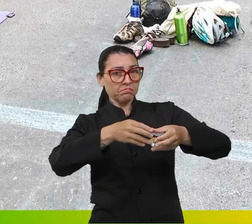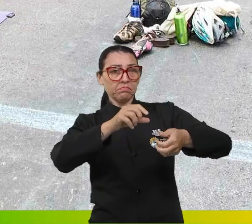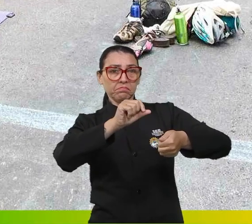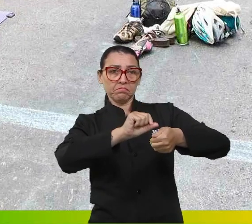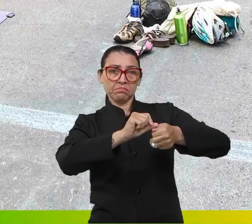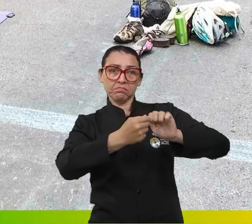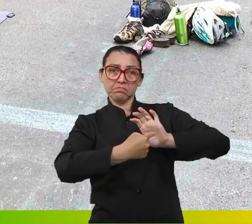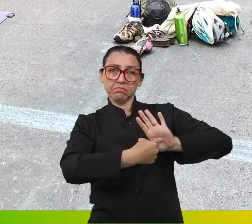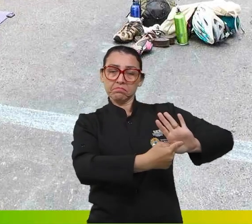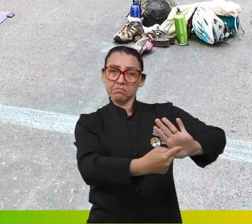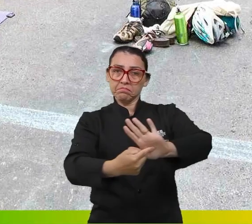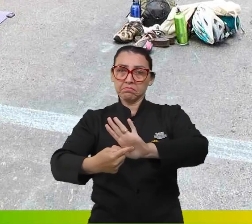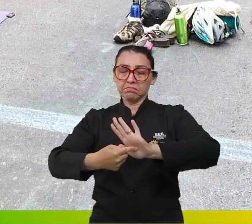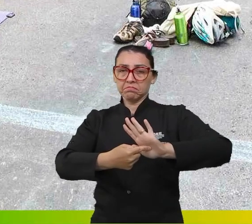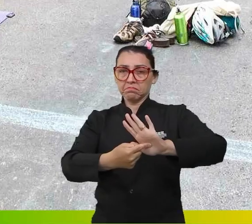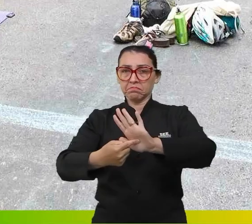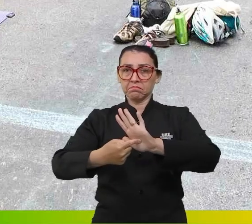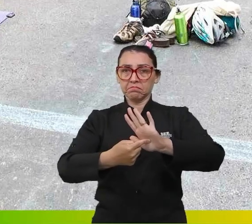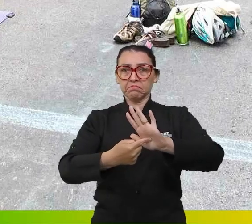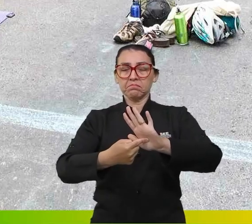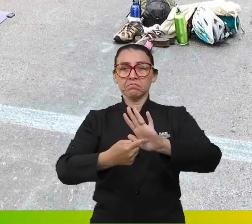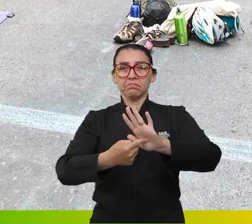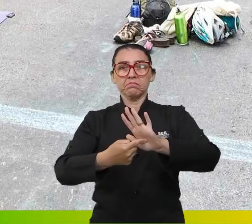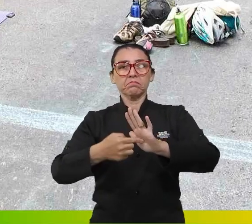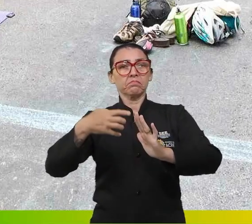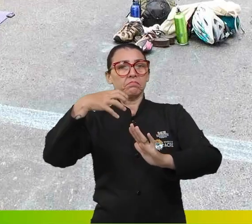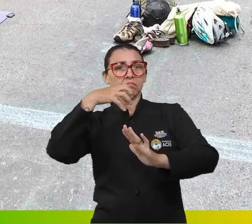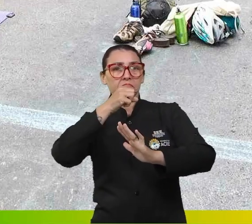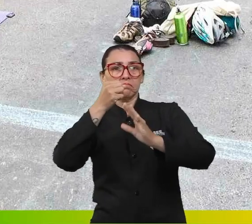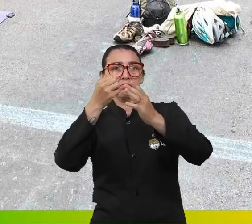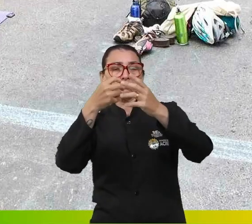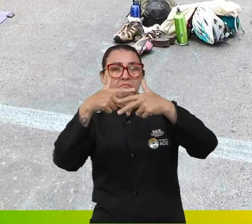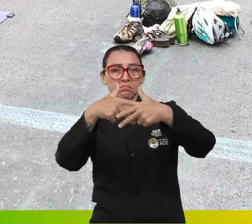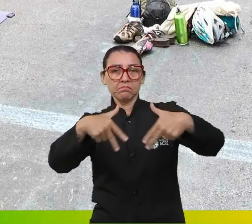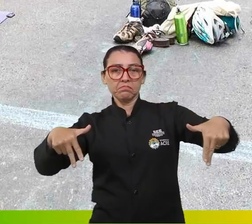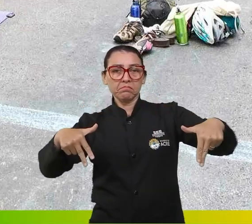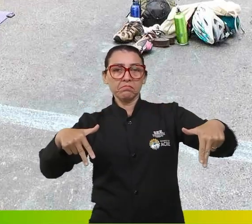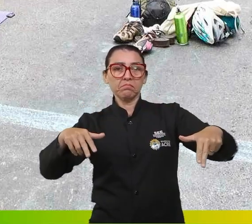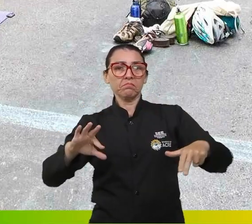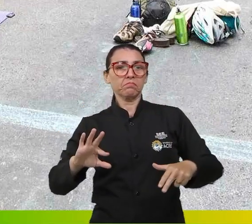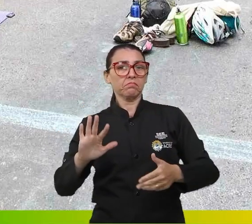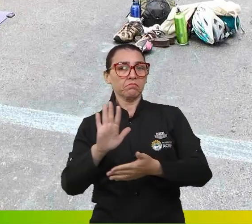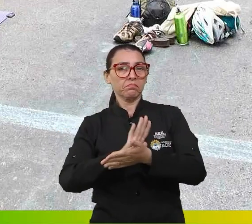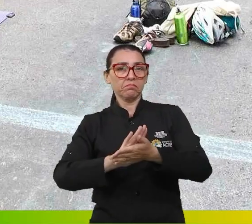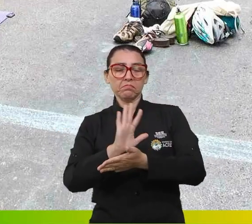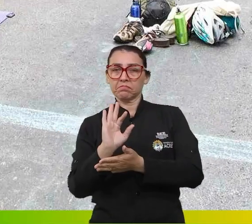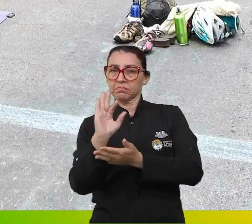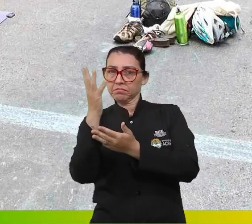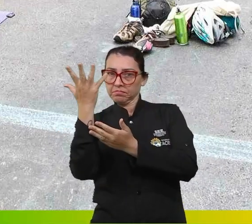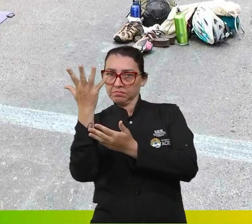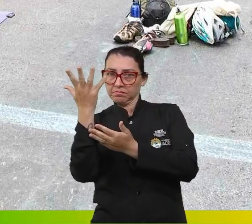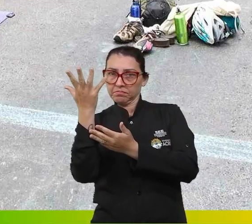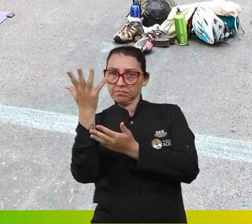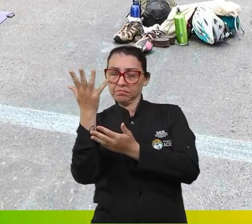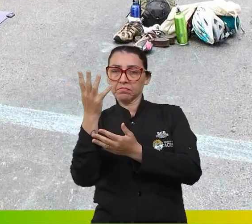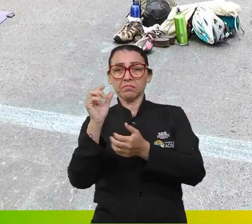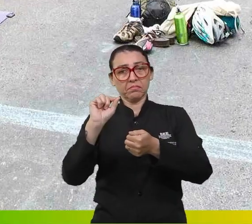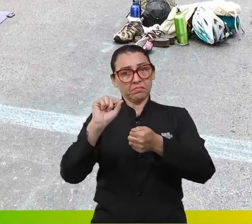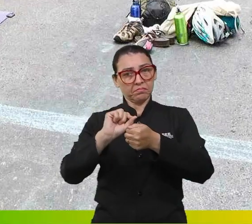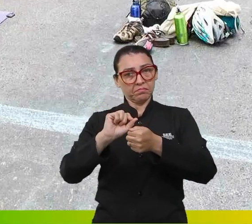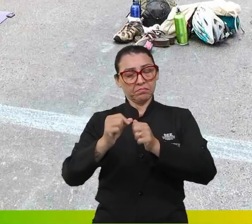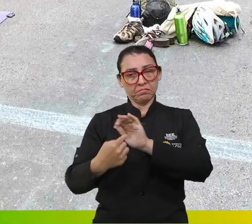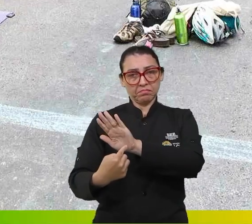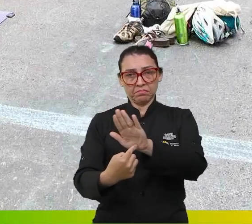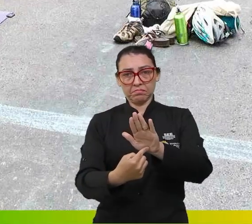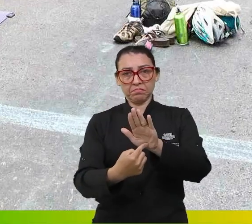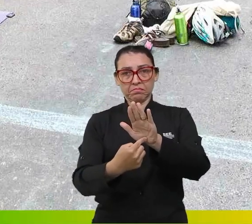uma apresentação atípica, que logo se dispersa, como se nada tivesse acontecido. Ou seja,